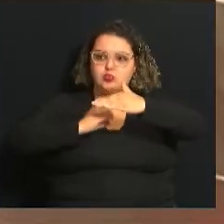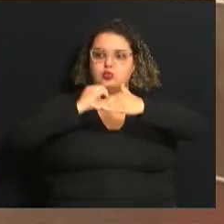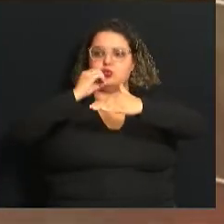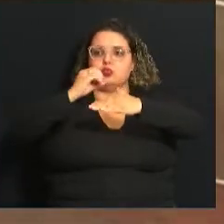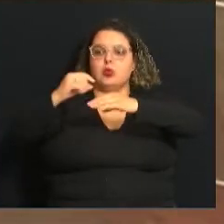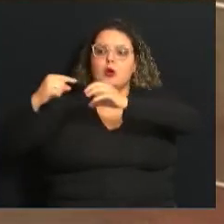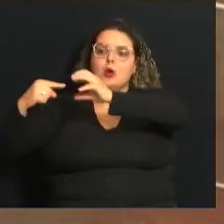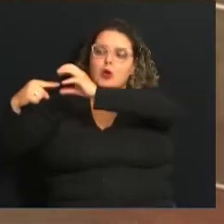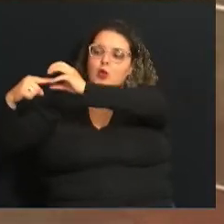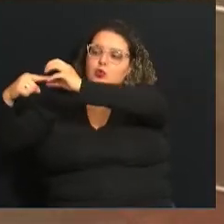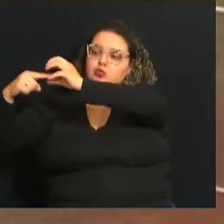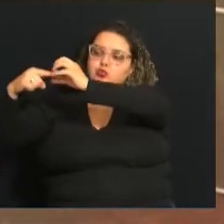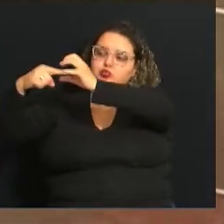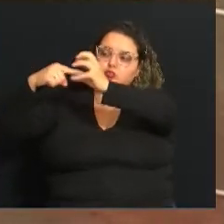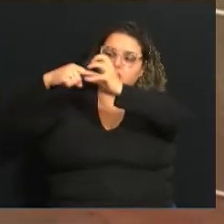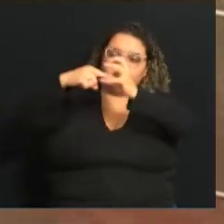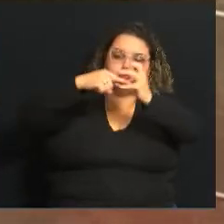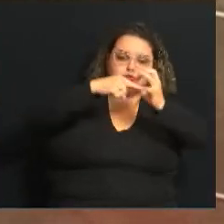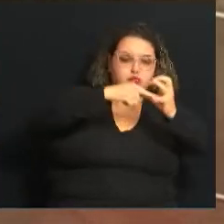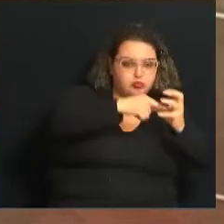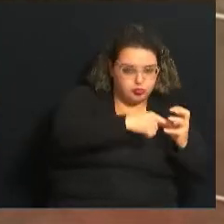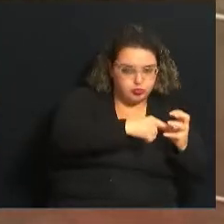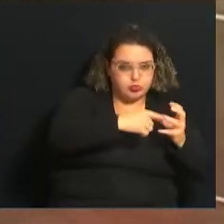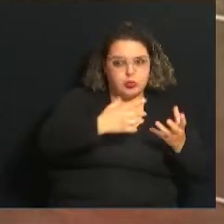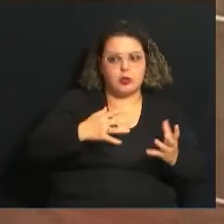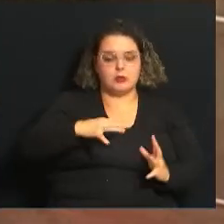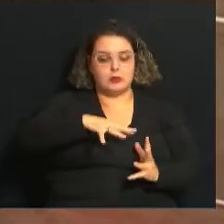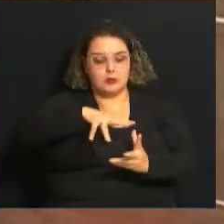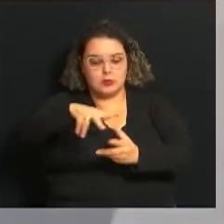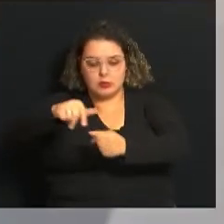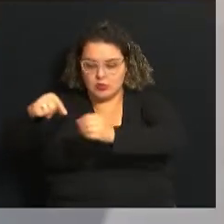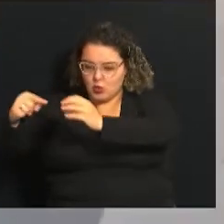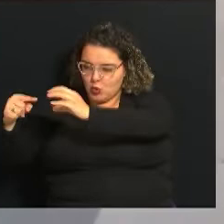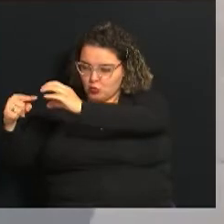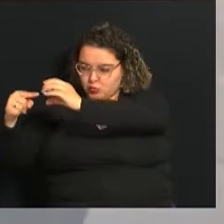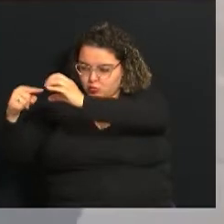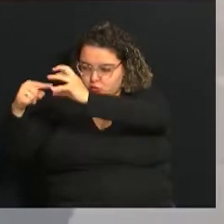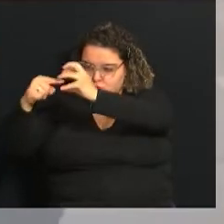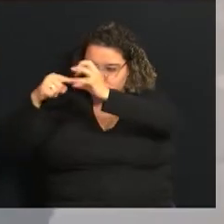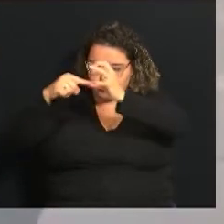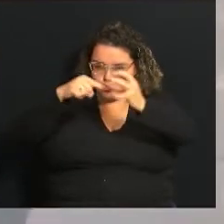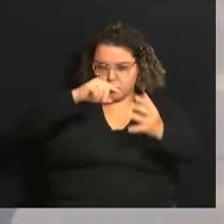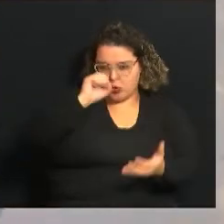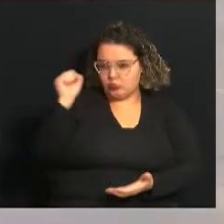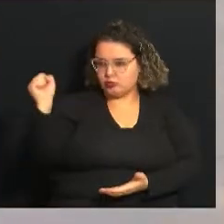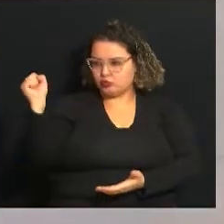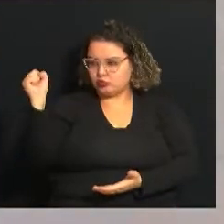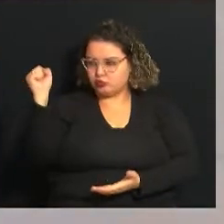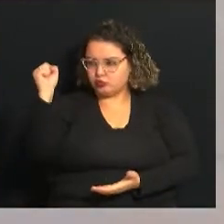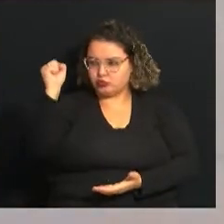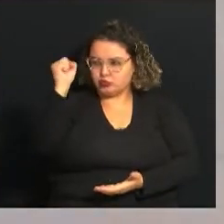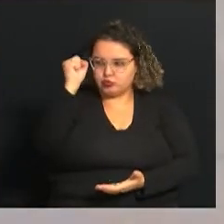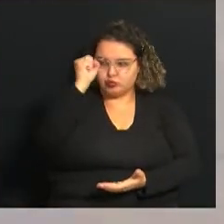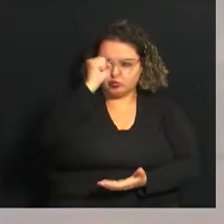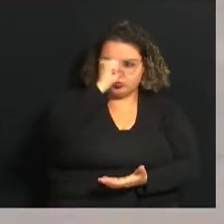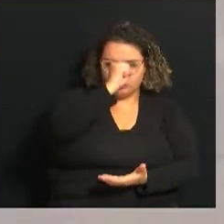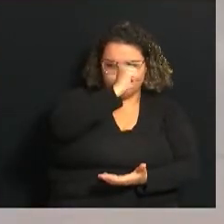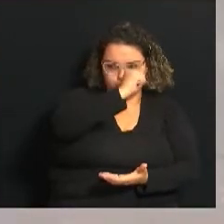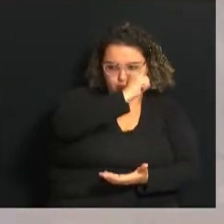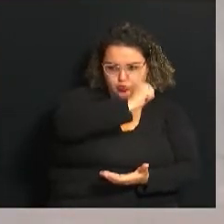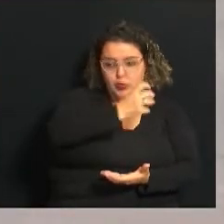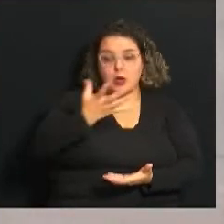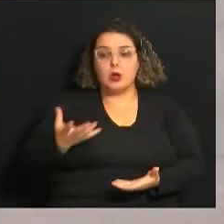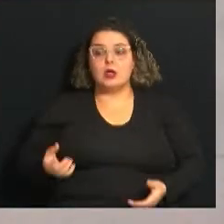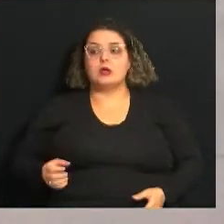meteoros pela atmosfera da Terra, num projeto que tanto visa a divulgação científica desse fenômeno, como também estudos, projetos